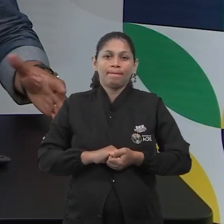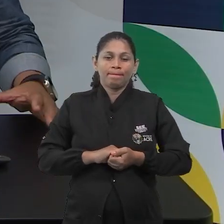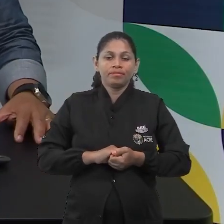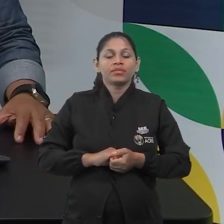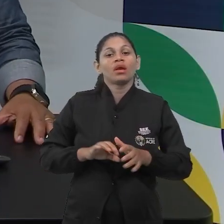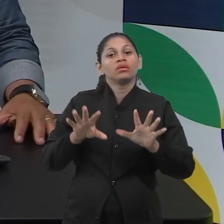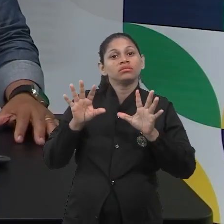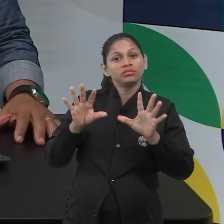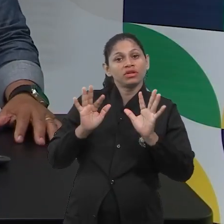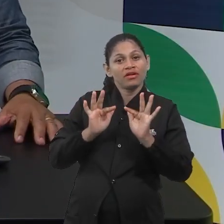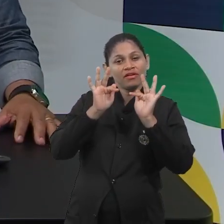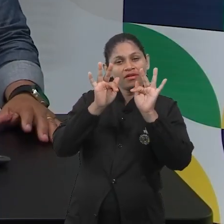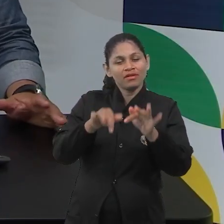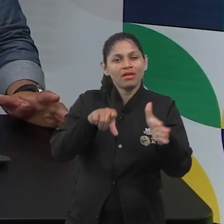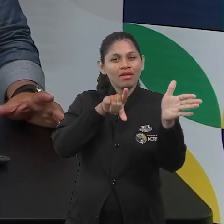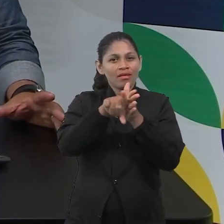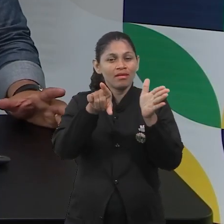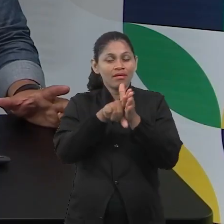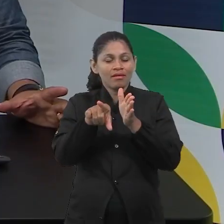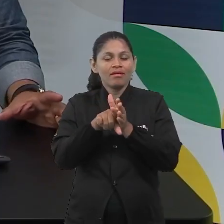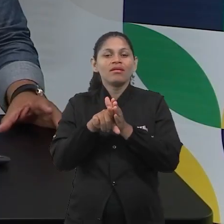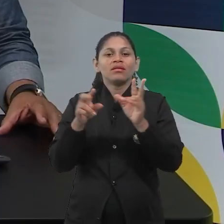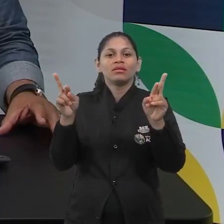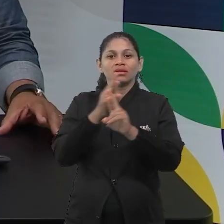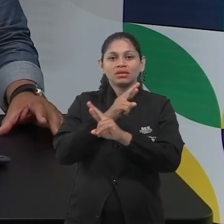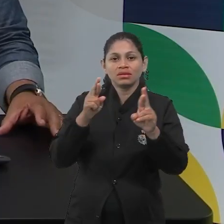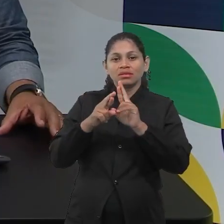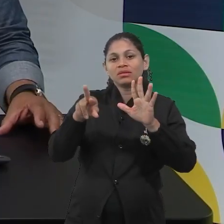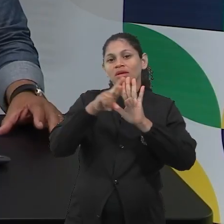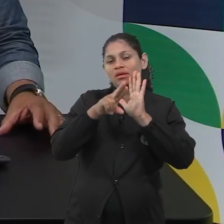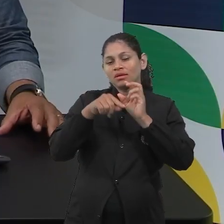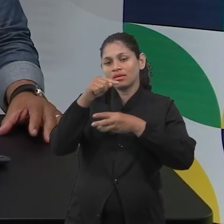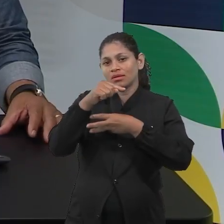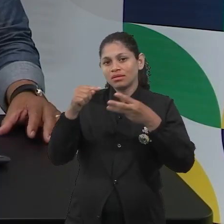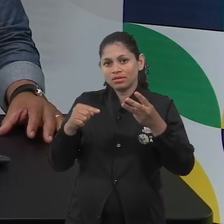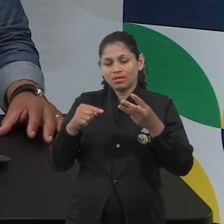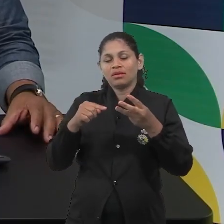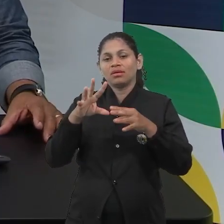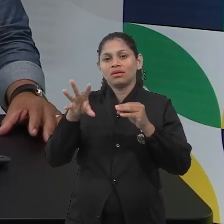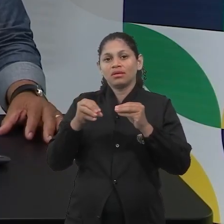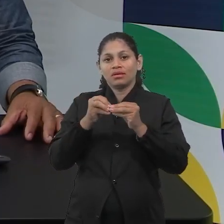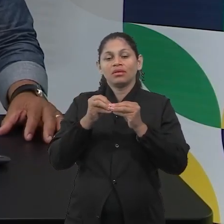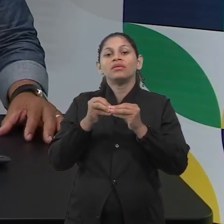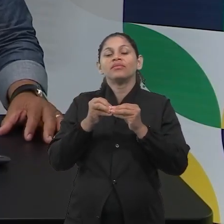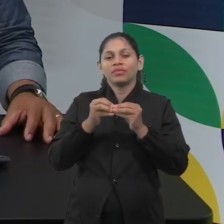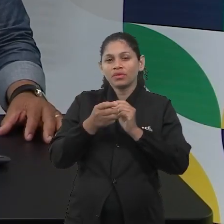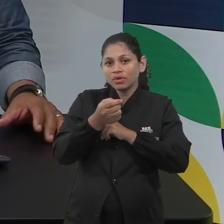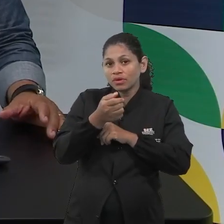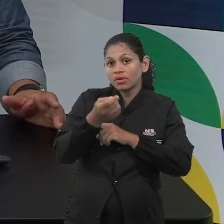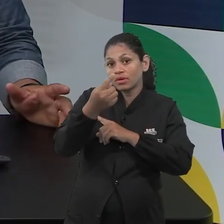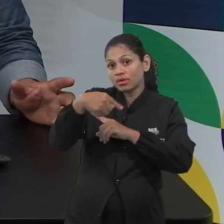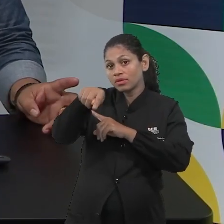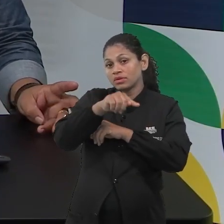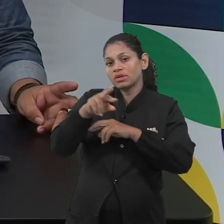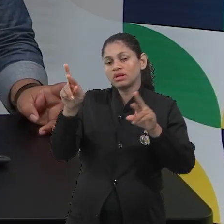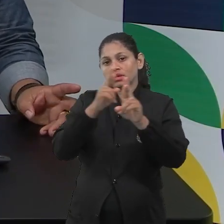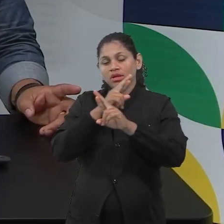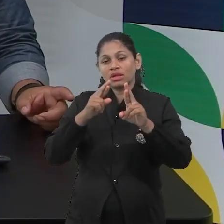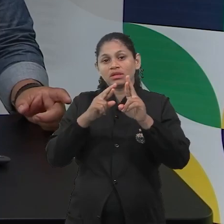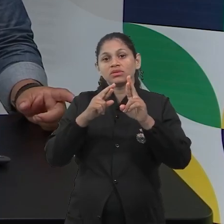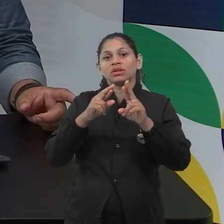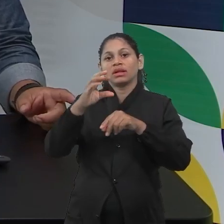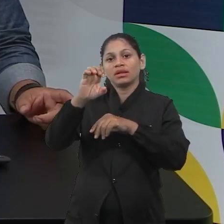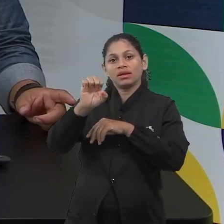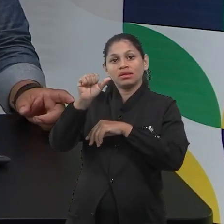Assim a gente finaliza a nossa resolução envolvendo questão de regra de 3 simples e compostas no Enem, tá bom? E deixei uma dica para vocês envolvendo a ideia de escala,